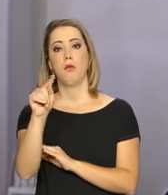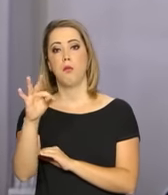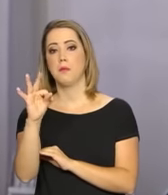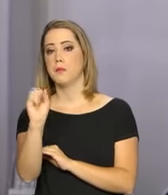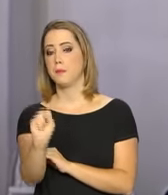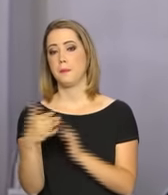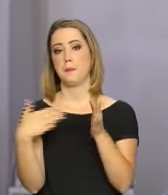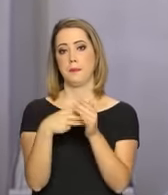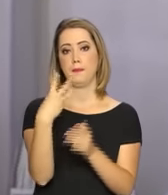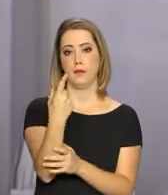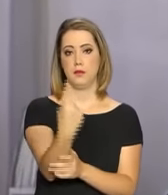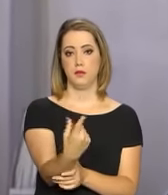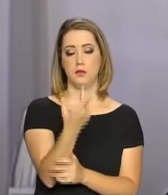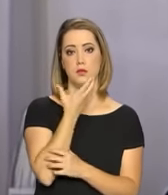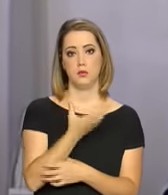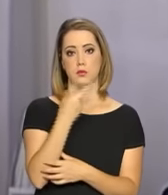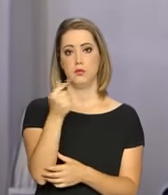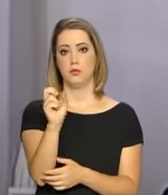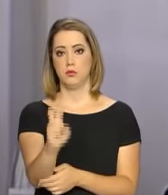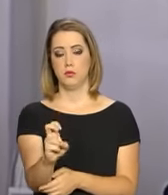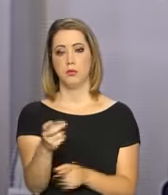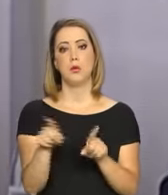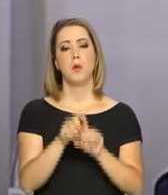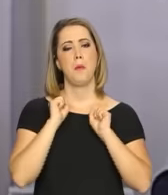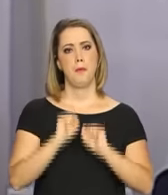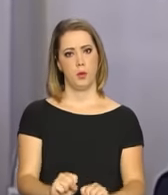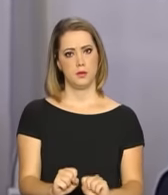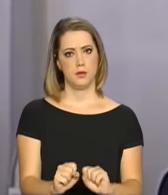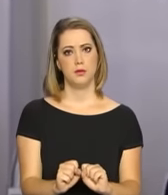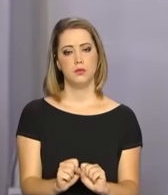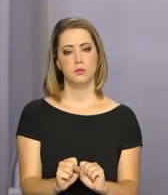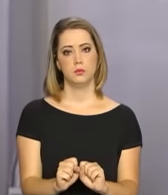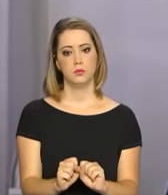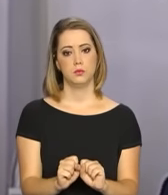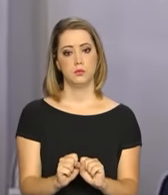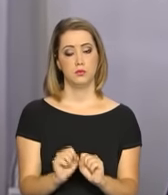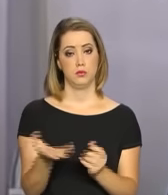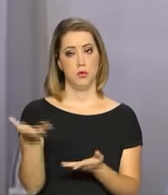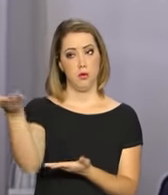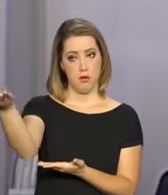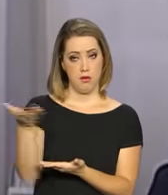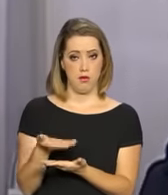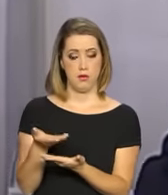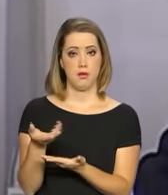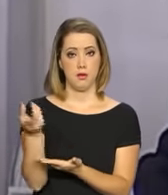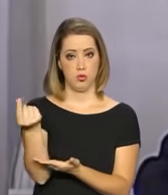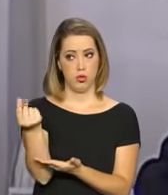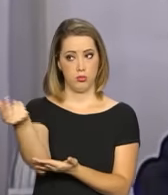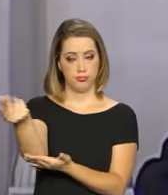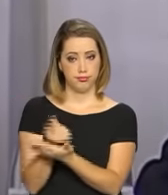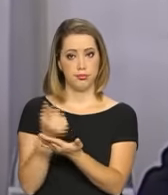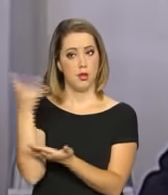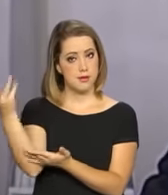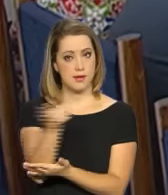de Dezembro de 2015 não é possam dispor eh de um recurso que em condições normais não